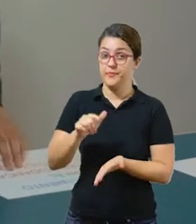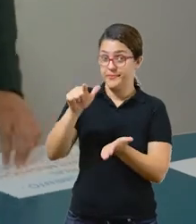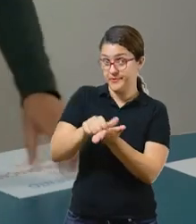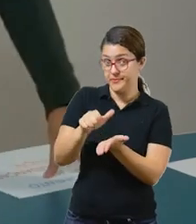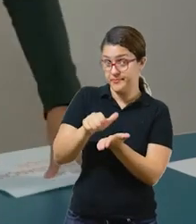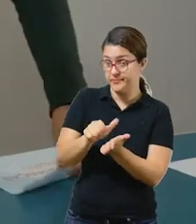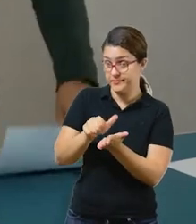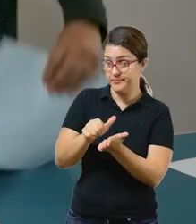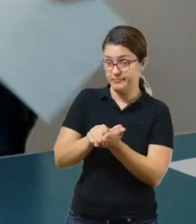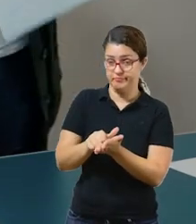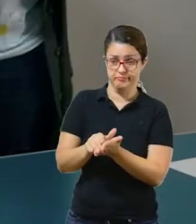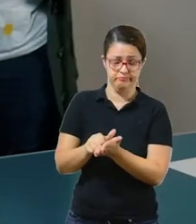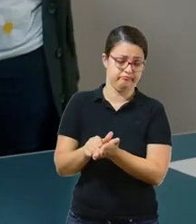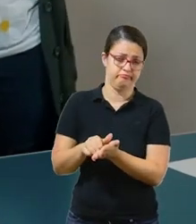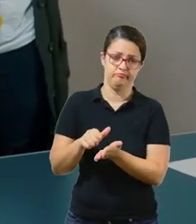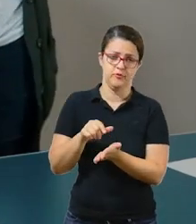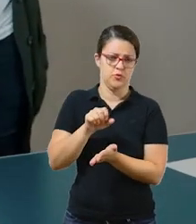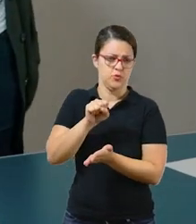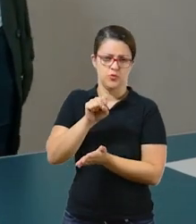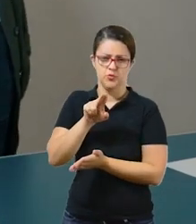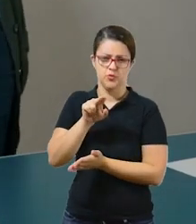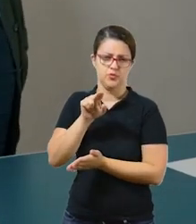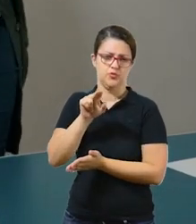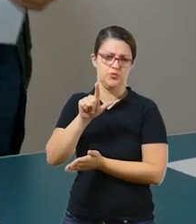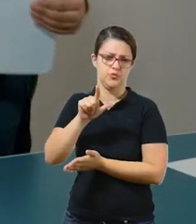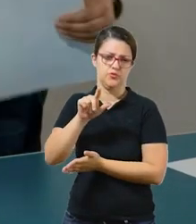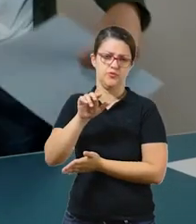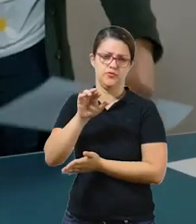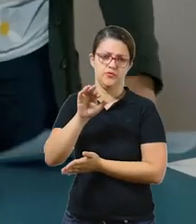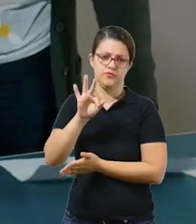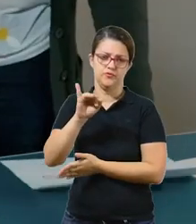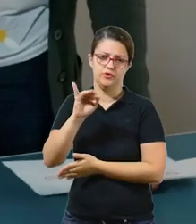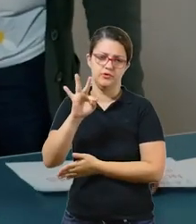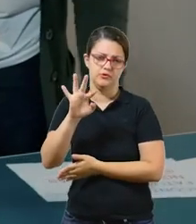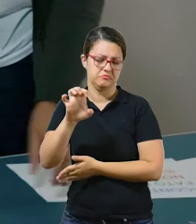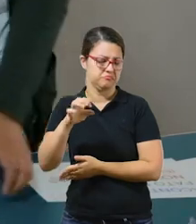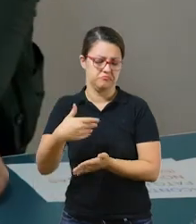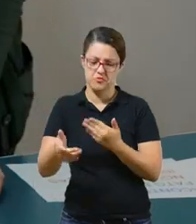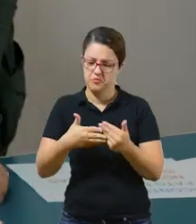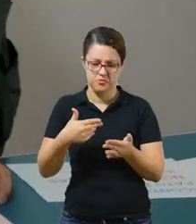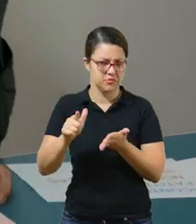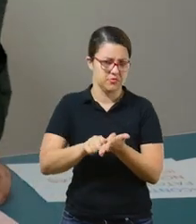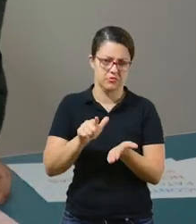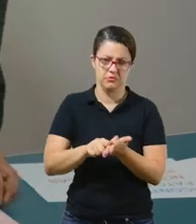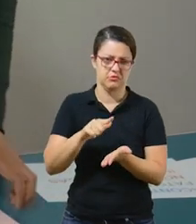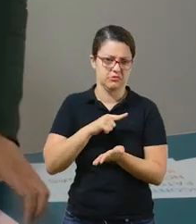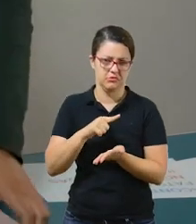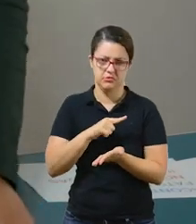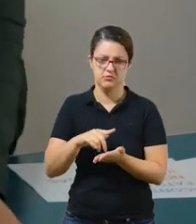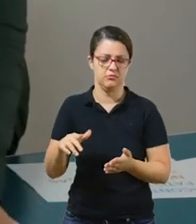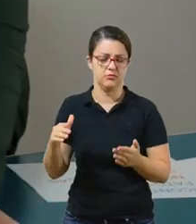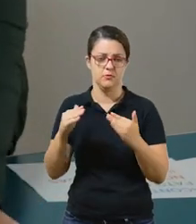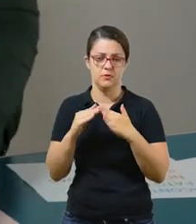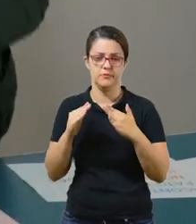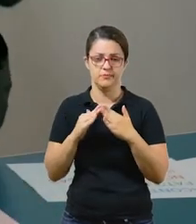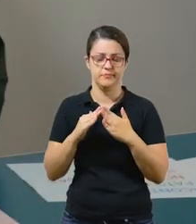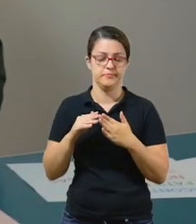papel, né? Um sulfite ou um outro papel que você tiver. E aí, você vai pegar